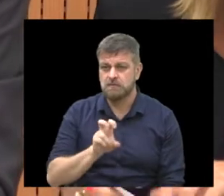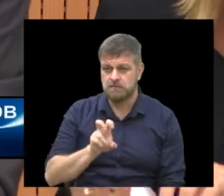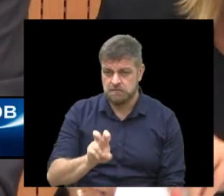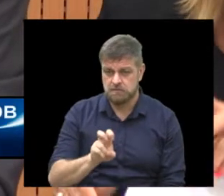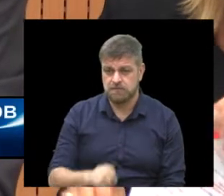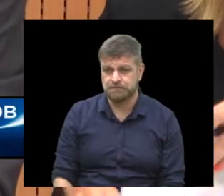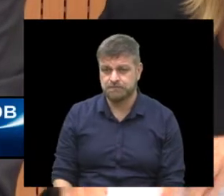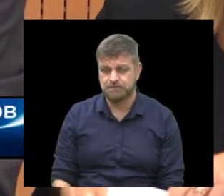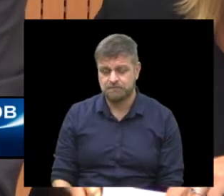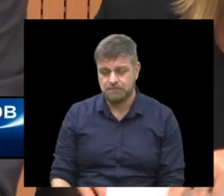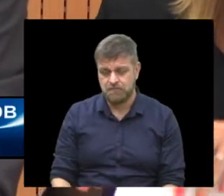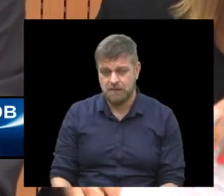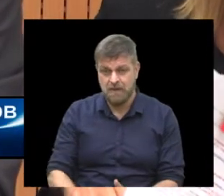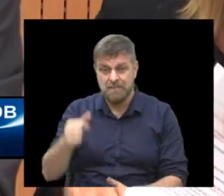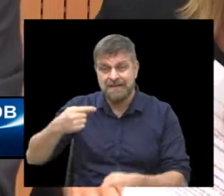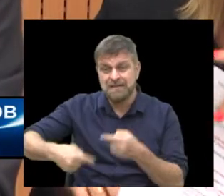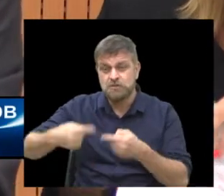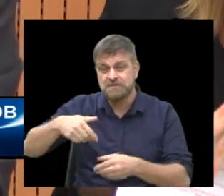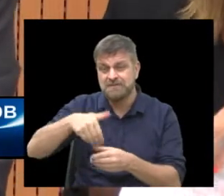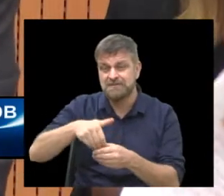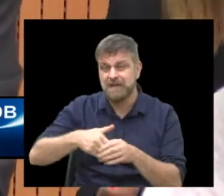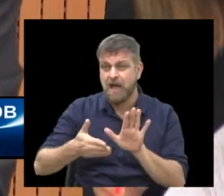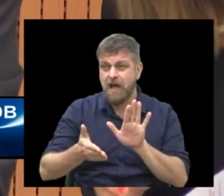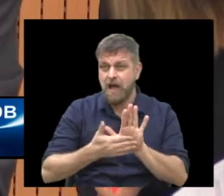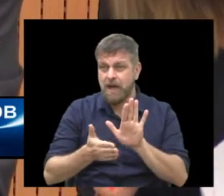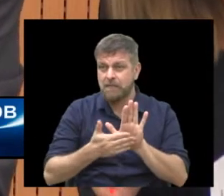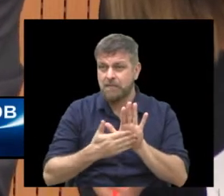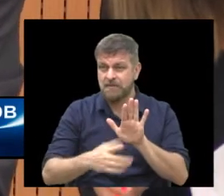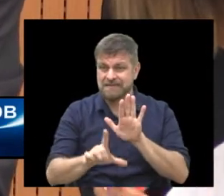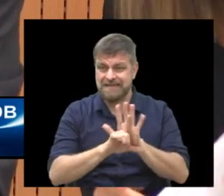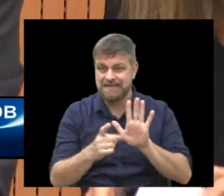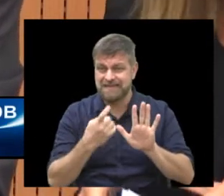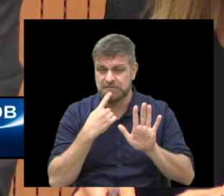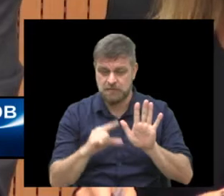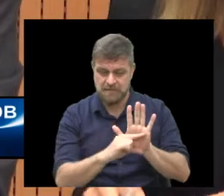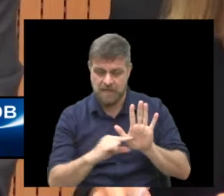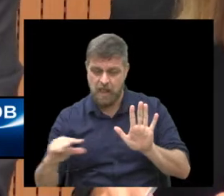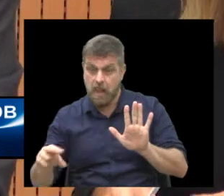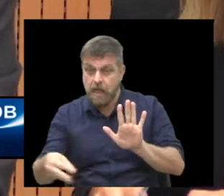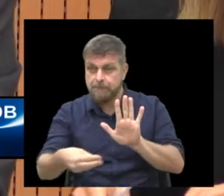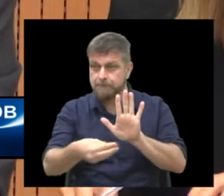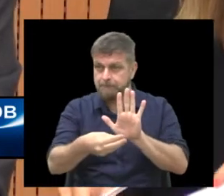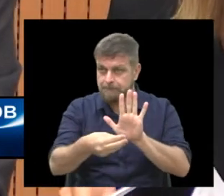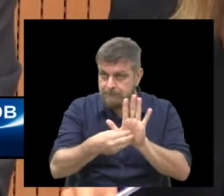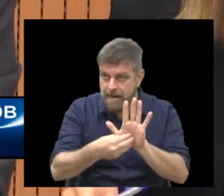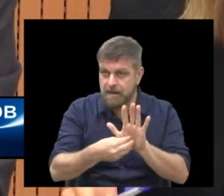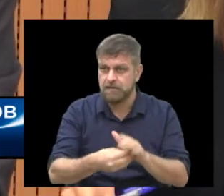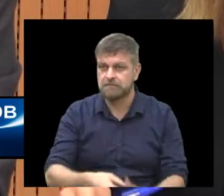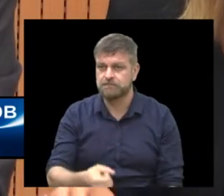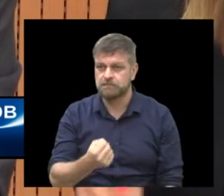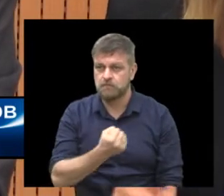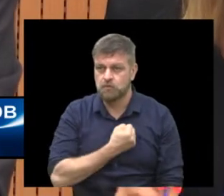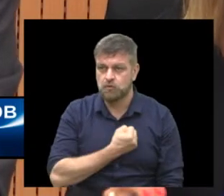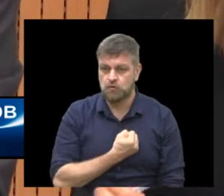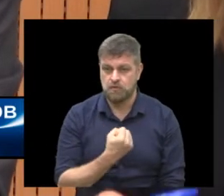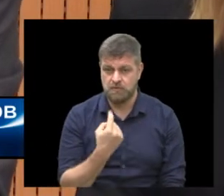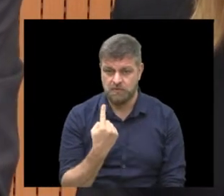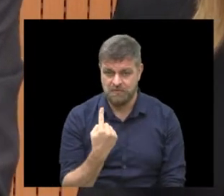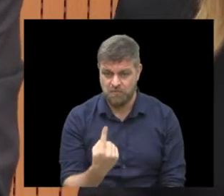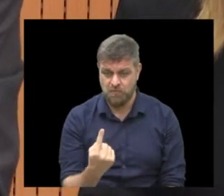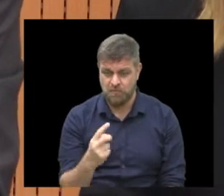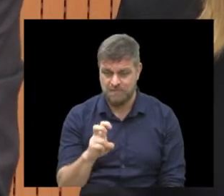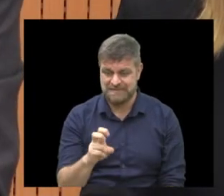Primeira discussão e votação da proposta de emenda à Lei Orgânica 156/18, processo 227172, de autoria do